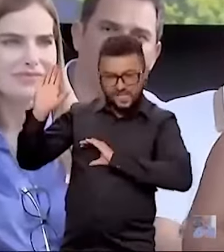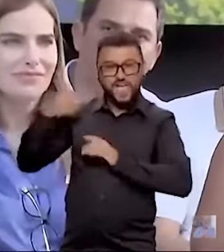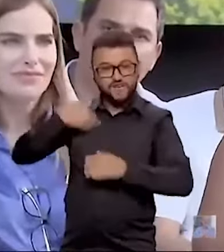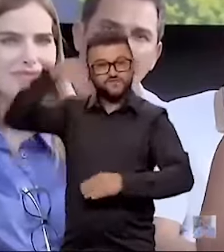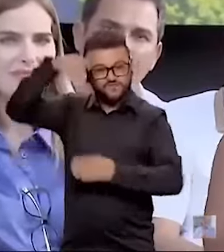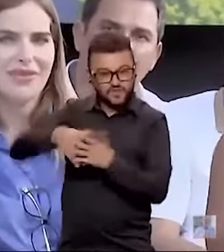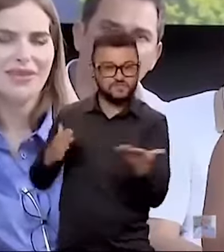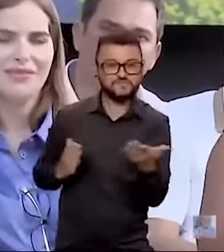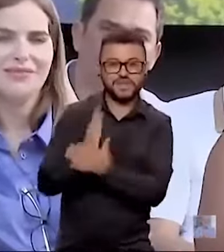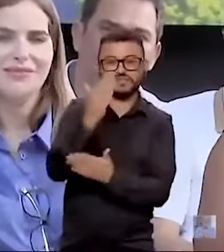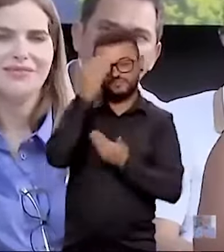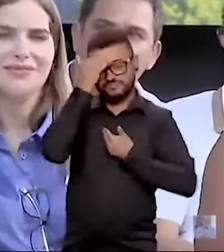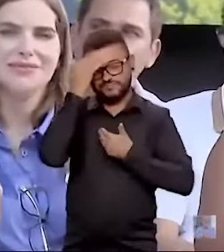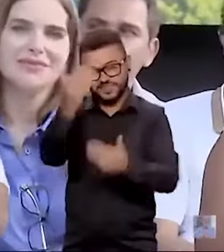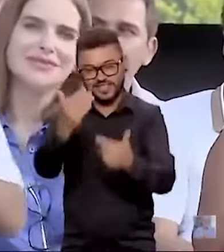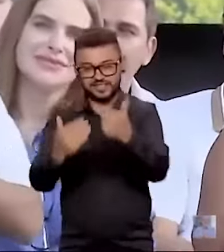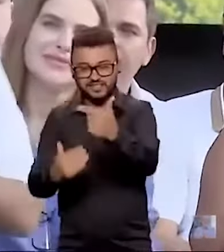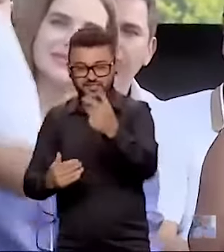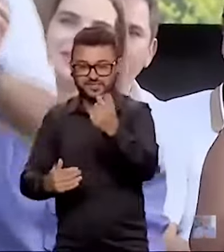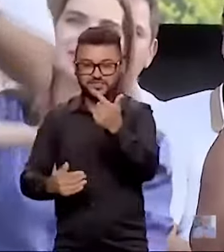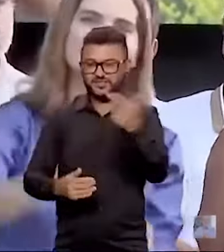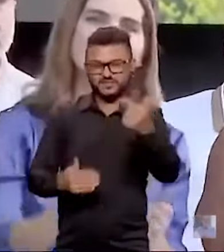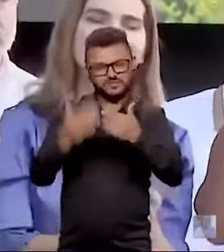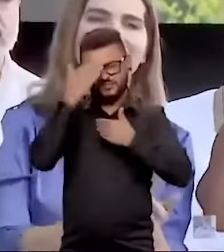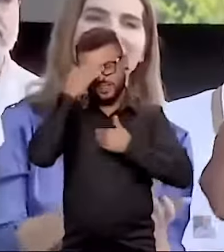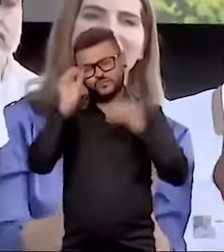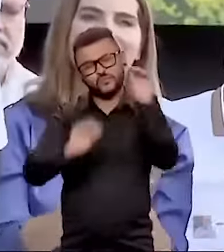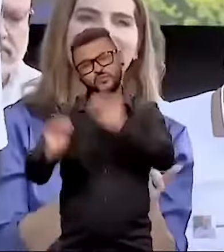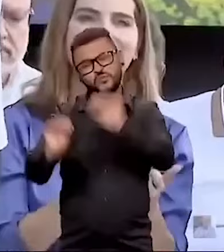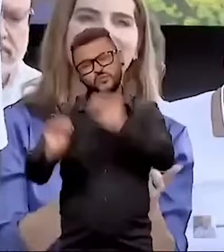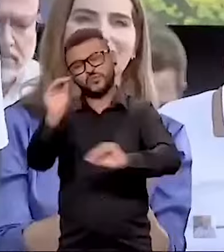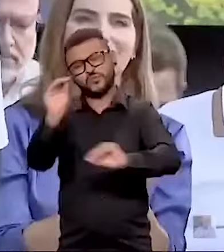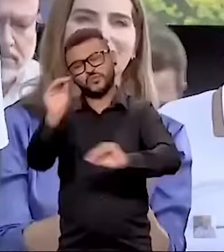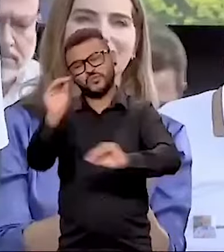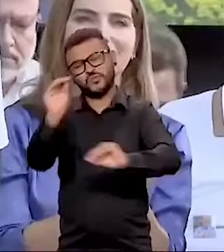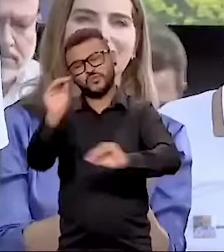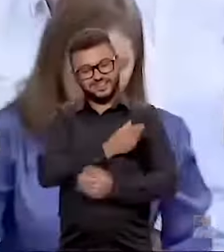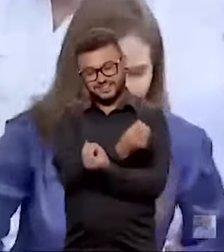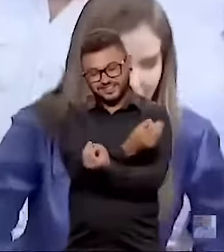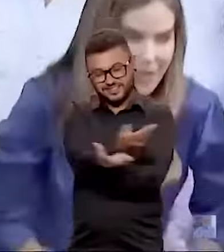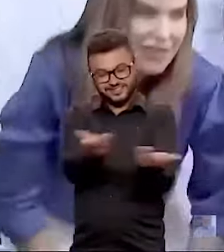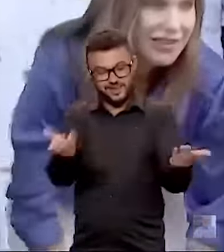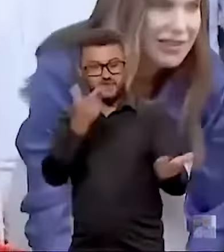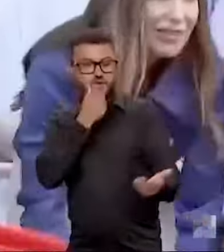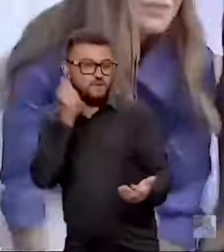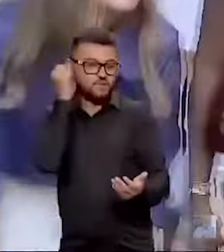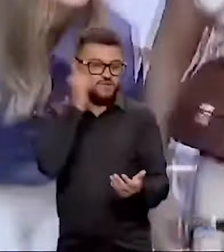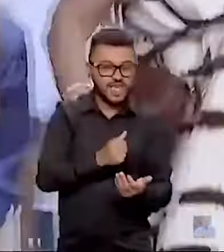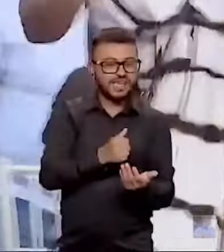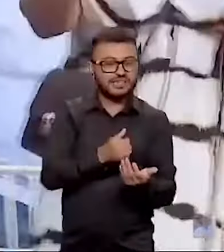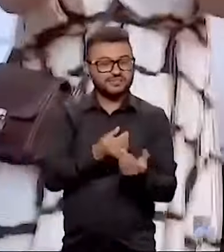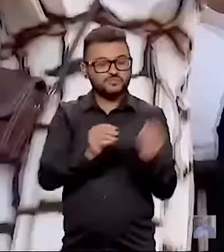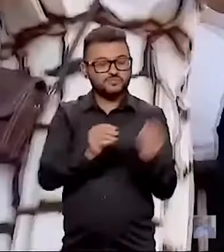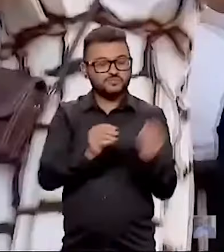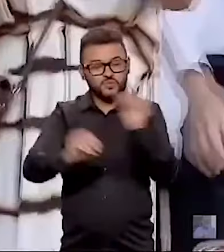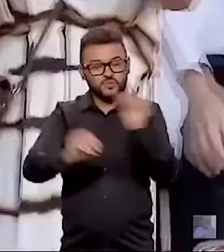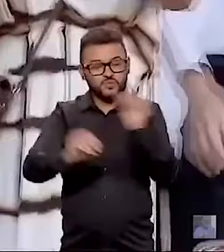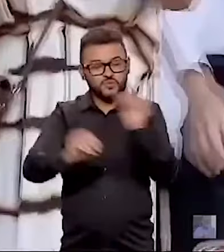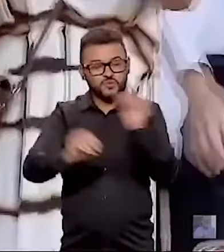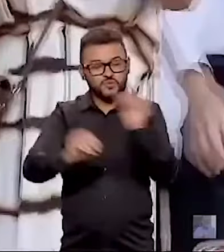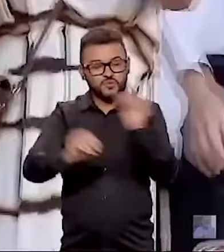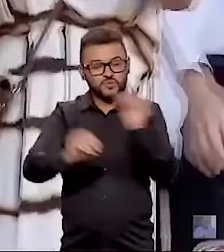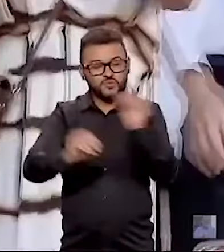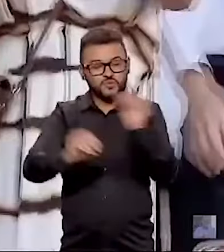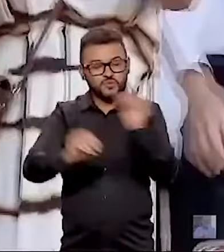concluí as eleições, e obrigado por 2022. Um beijo no coração de cada homem, de cada